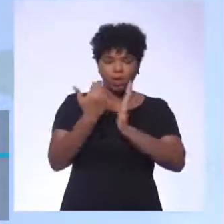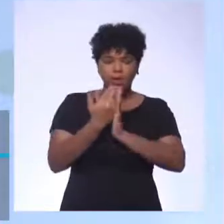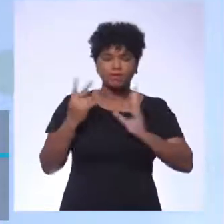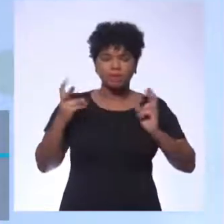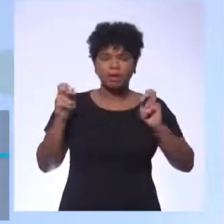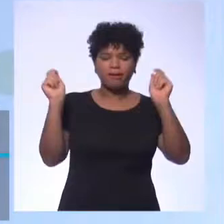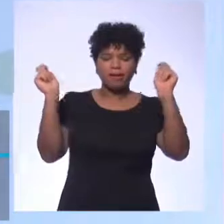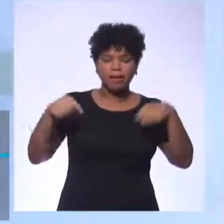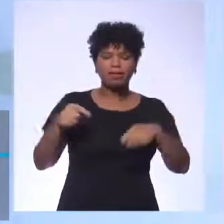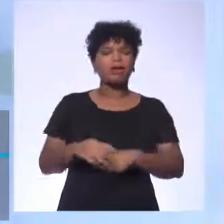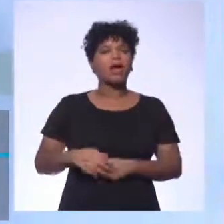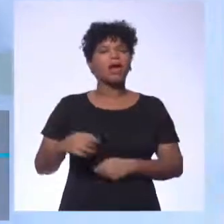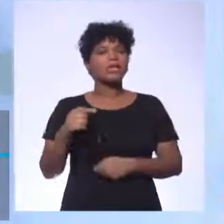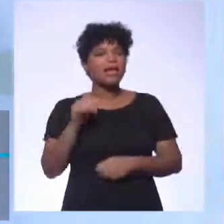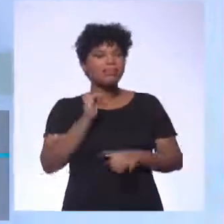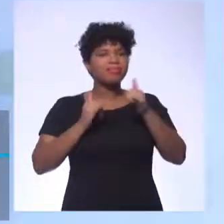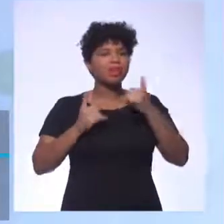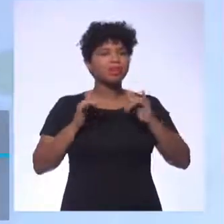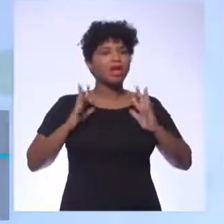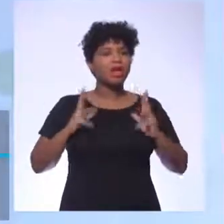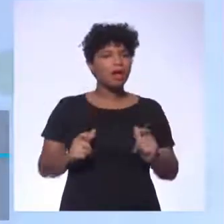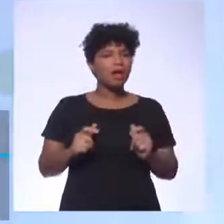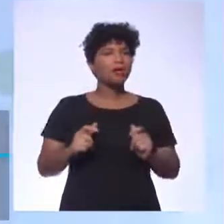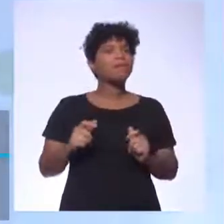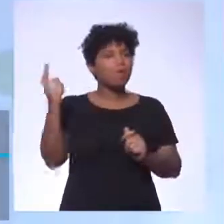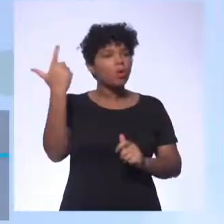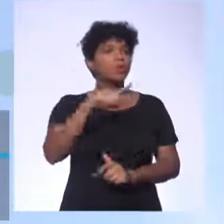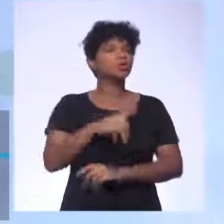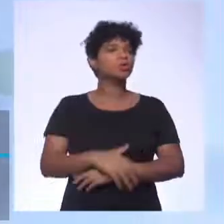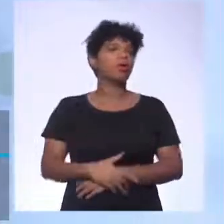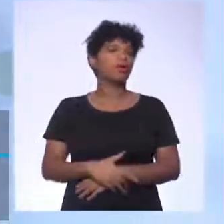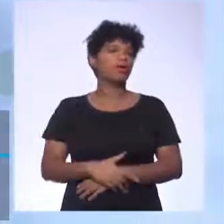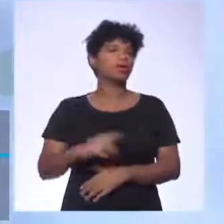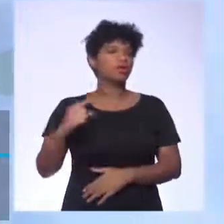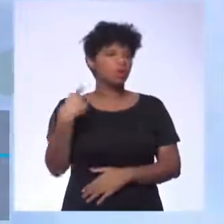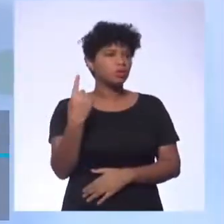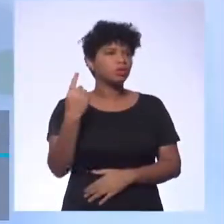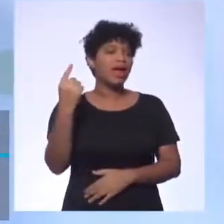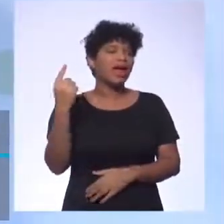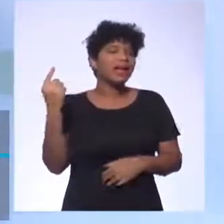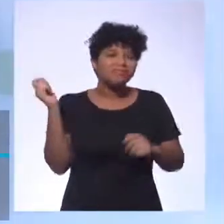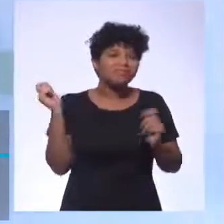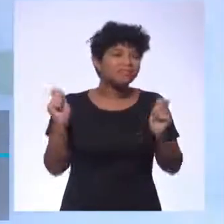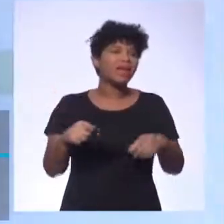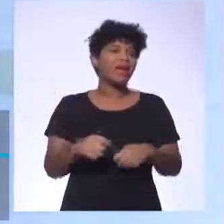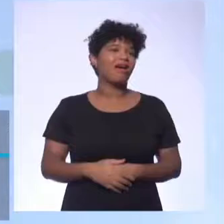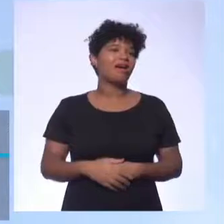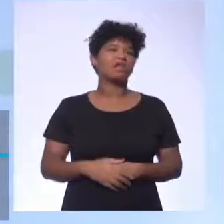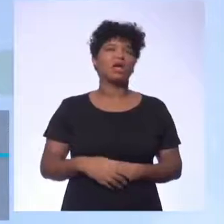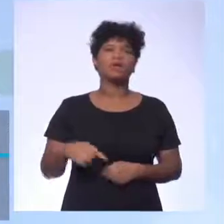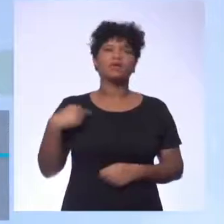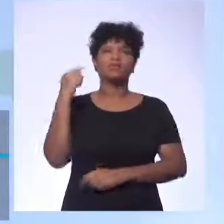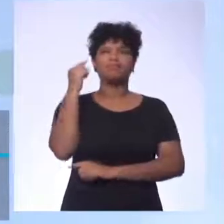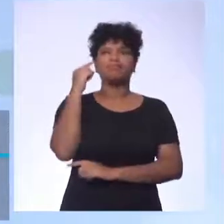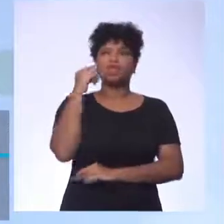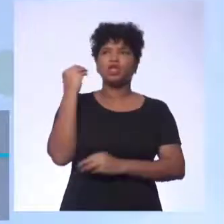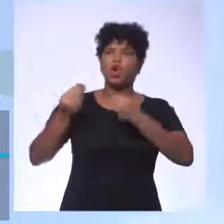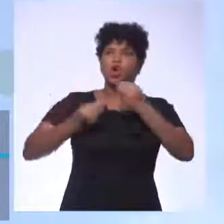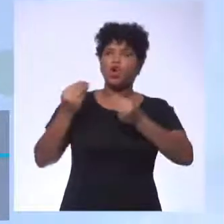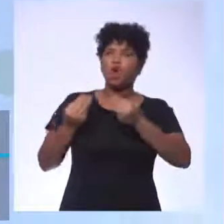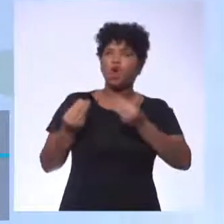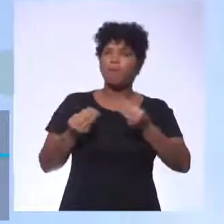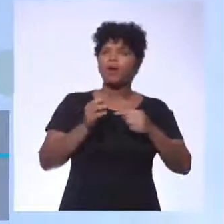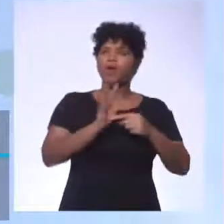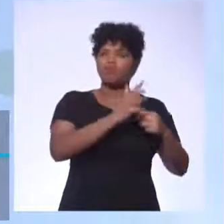percebe isso, né, que isso ainda é utópico. Né? Infelizmente, não tem como produzir qualquer tipo